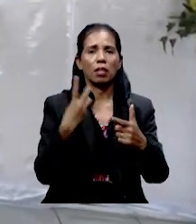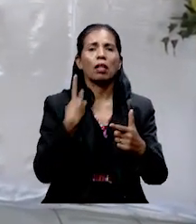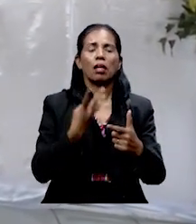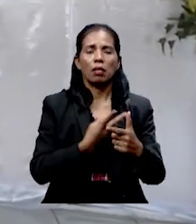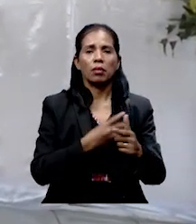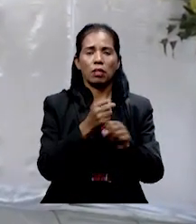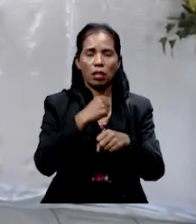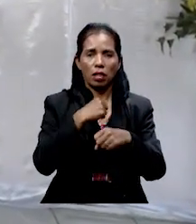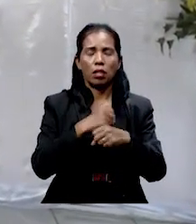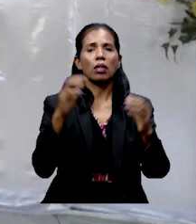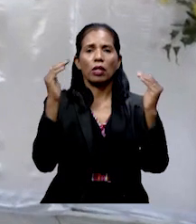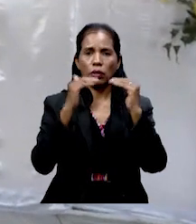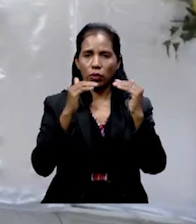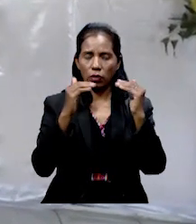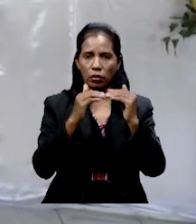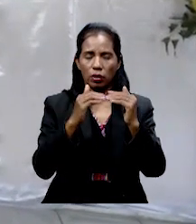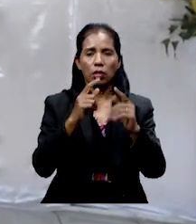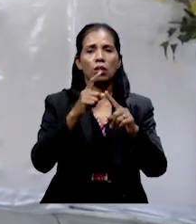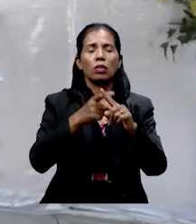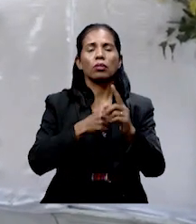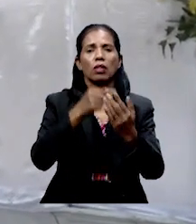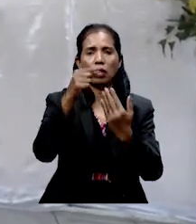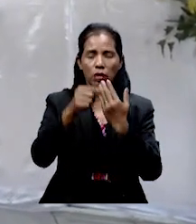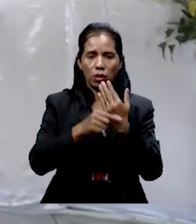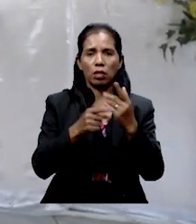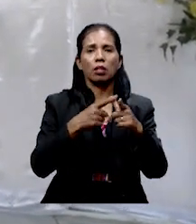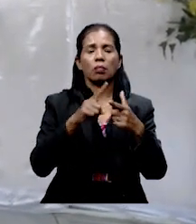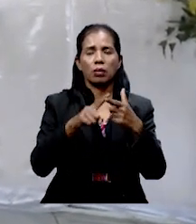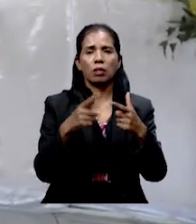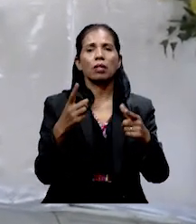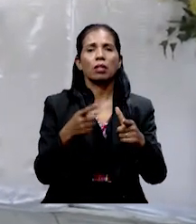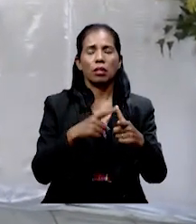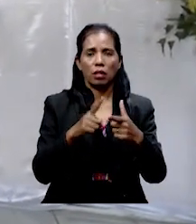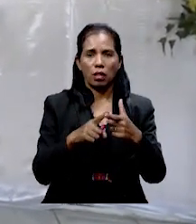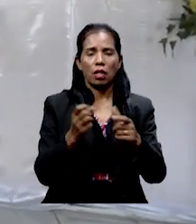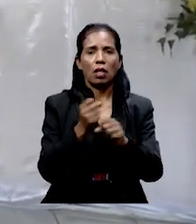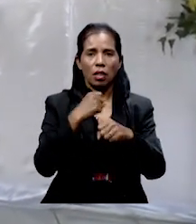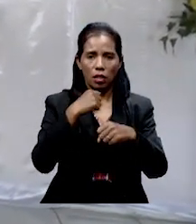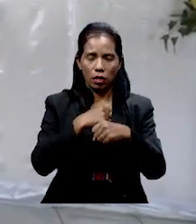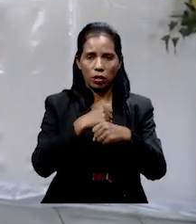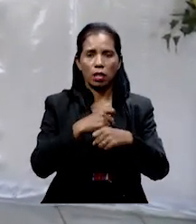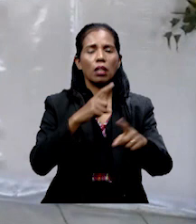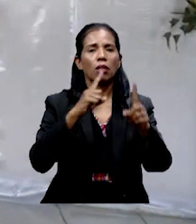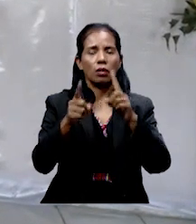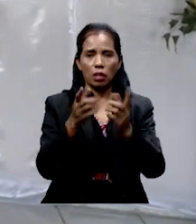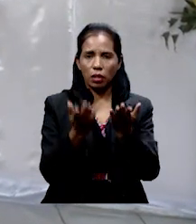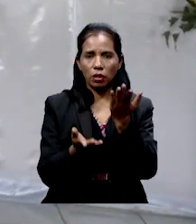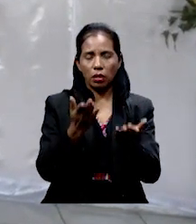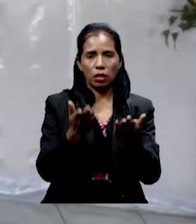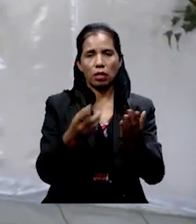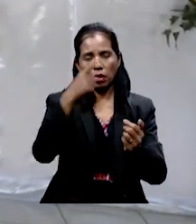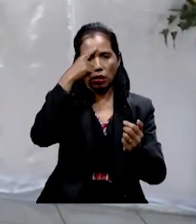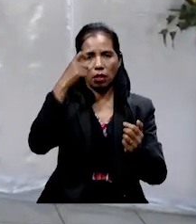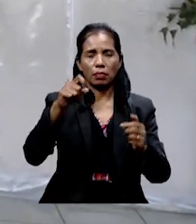amisei encontro em agosto mai depois mas se halo de dia curia hatei tu de dia também